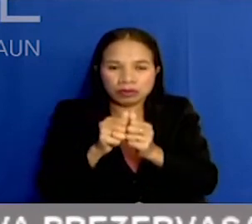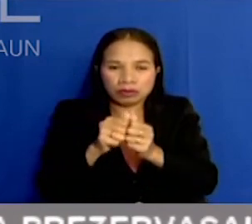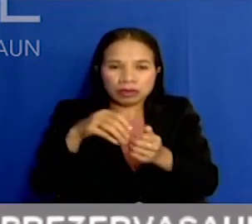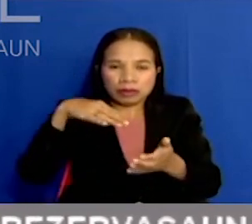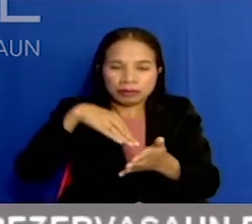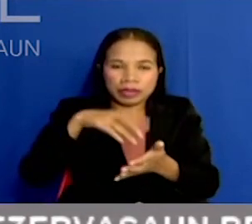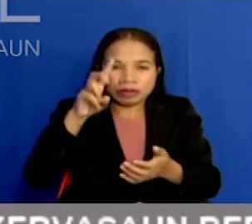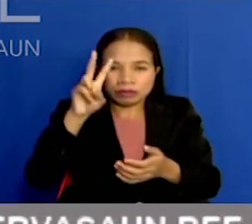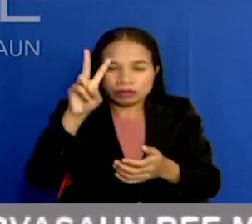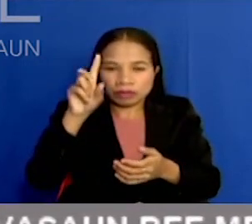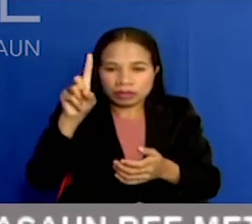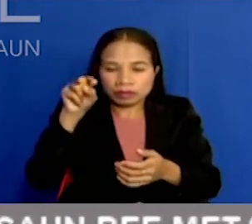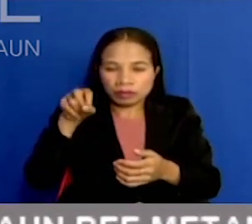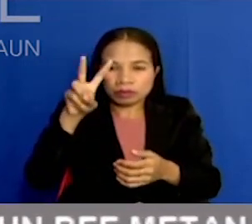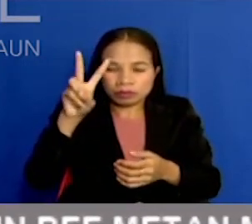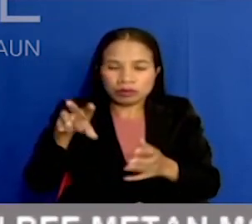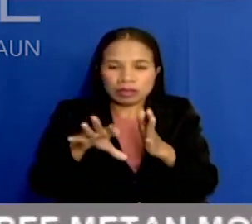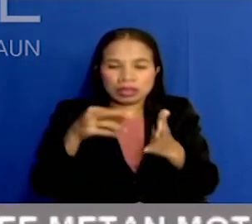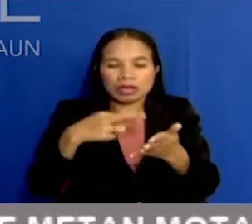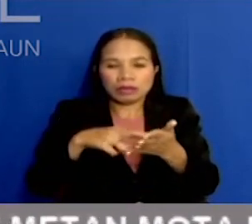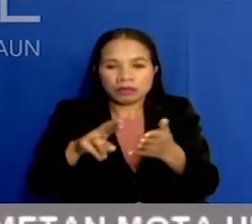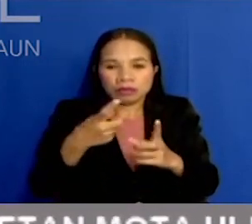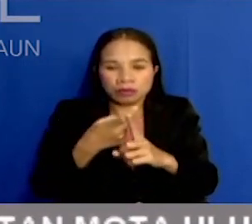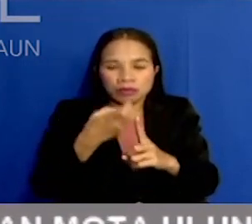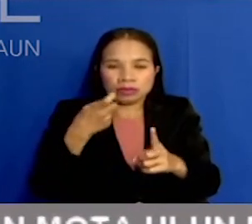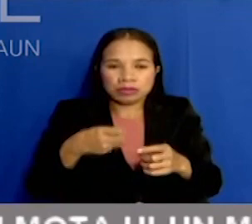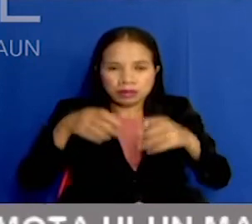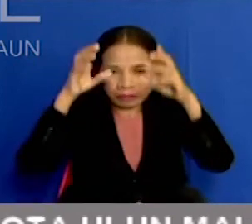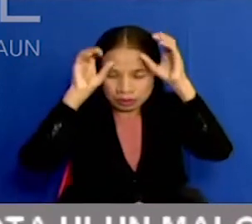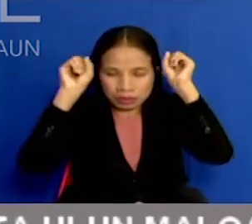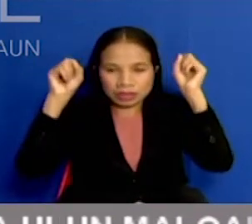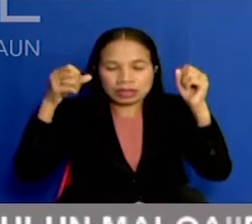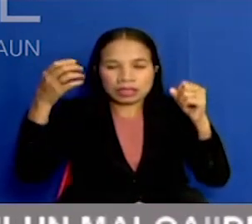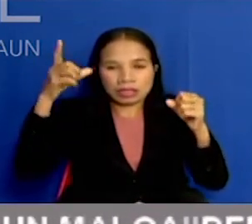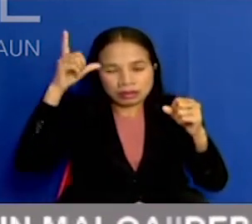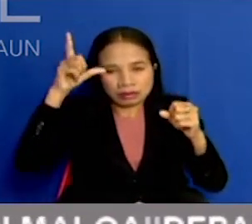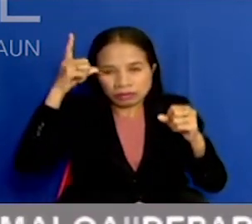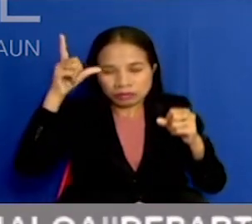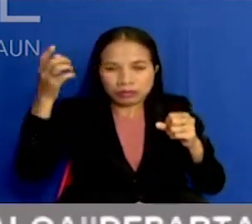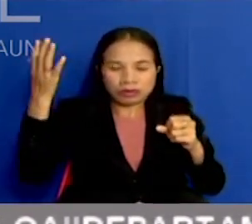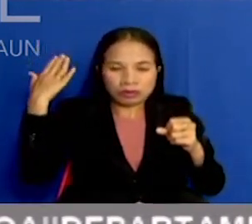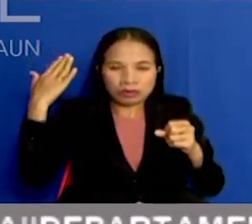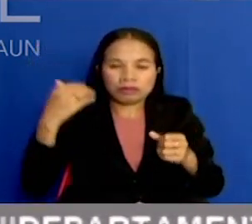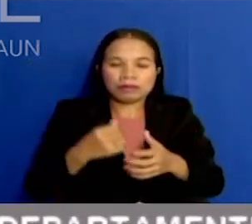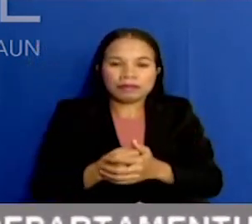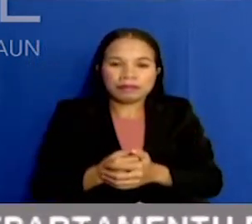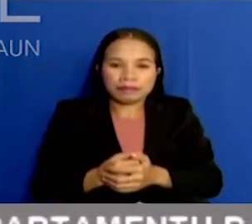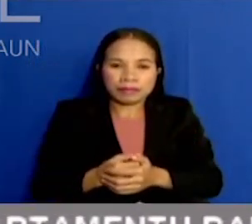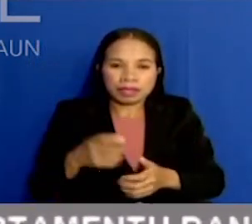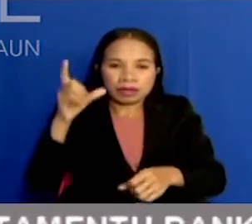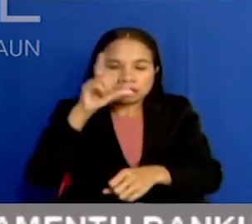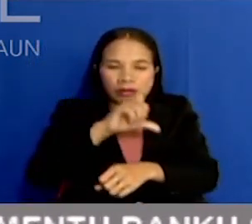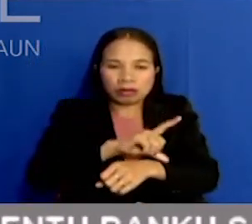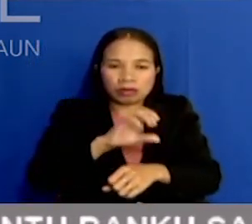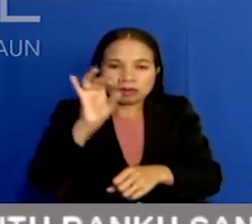bilhão ida ponto rua ne, retangona promulgação russi ex-presidente república, Francisco Guterres Luolo, e loron